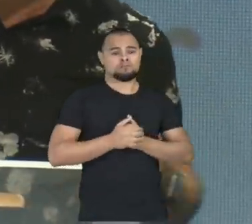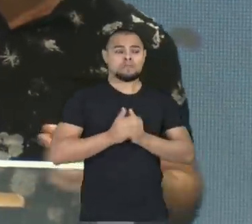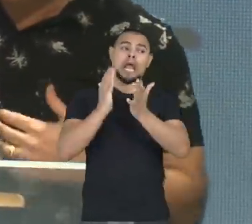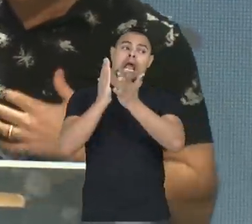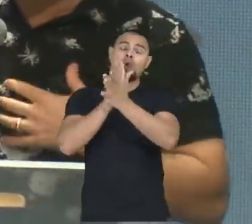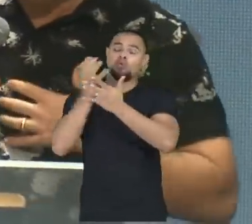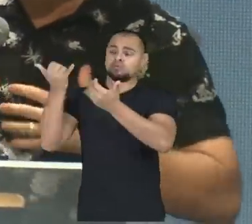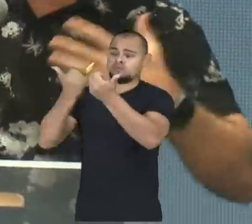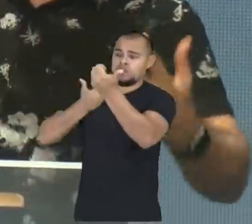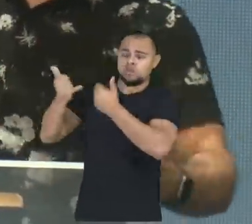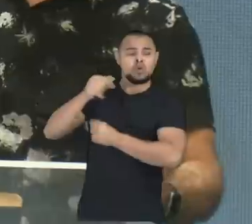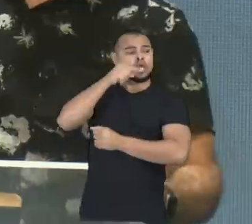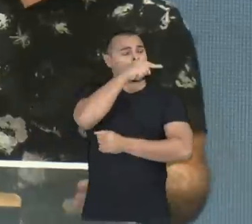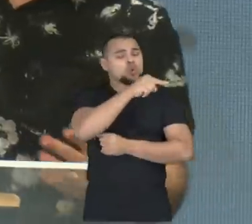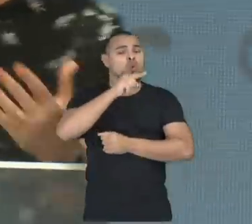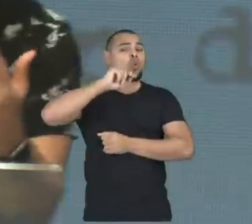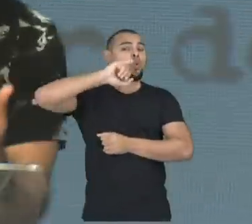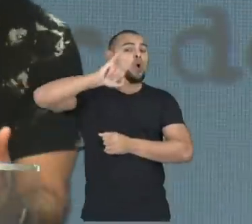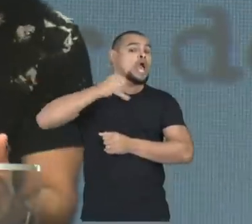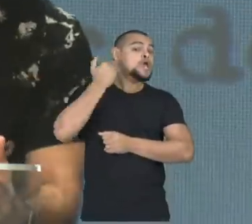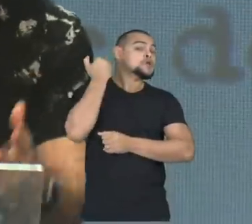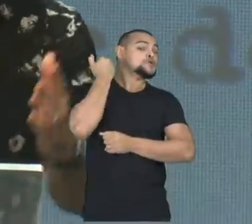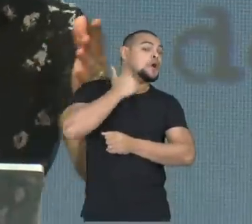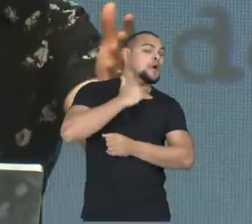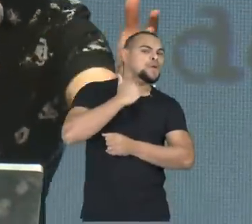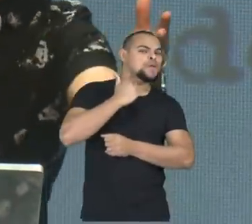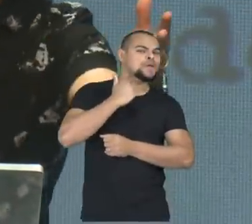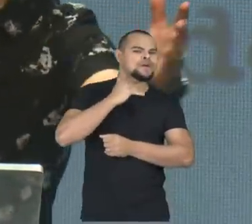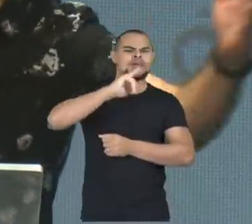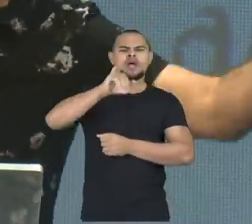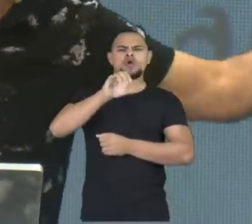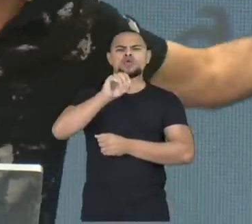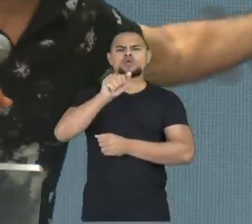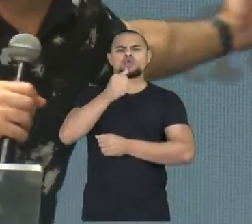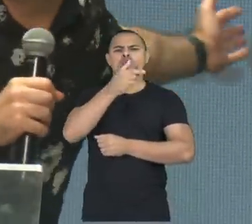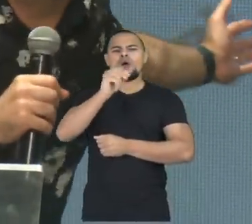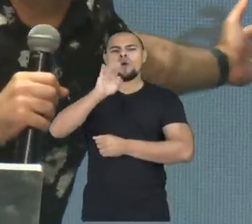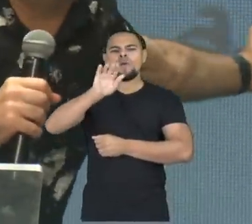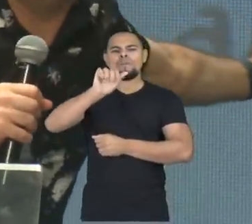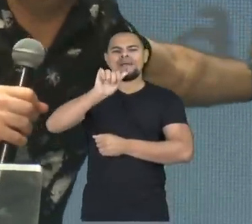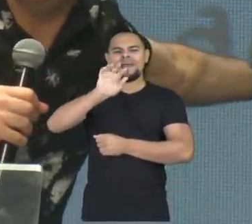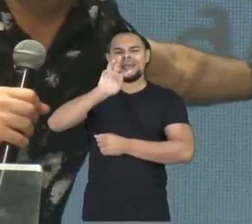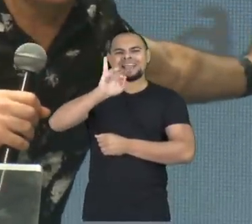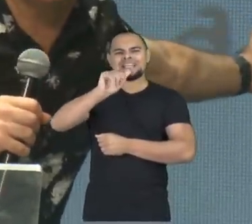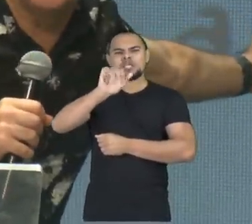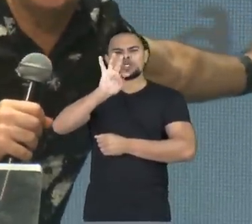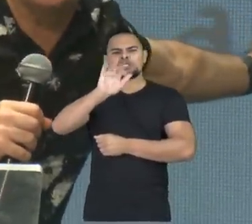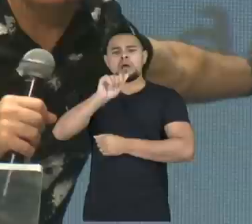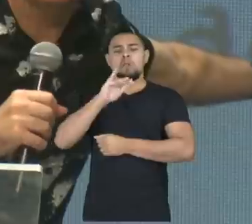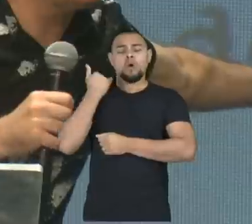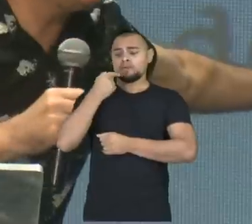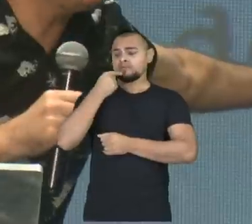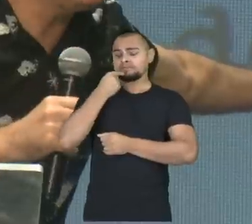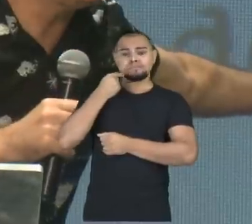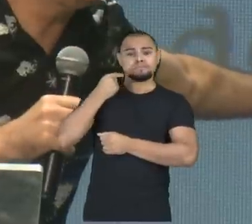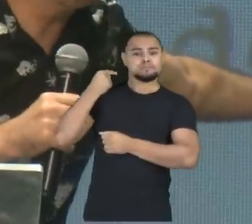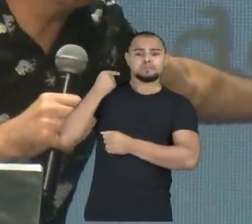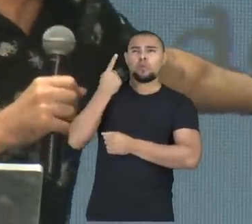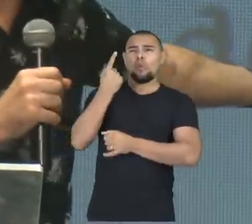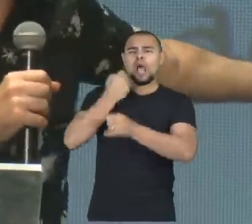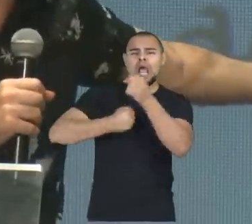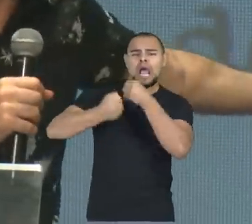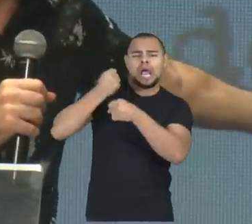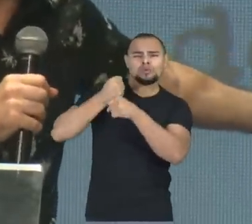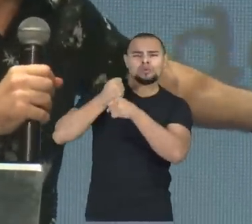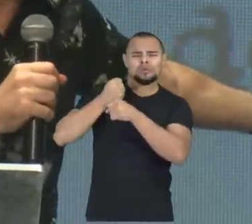alguns dizem que tu és João Batista, ora gente, João Batista tinha sido morto, há pouco tempo, 1 ano e pouco, como é